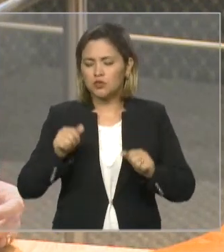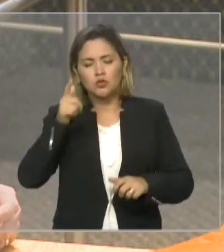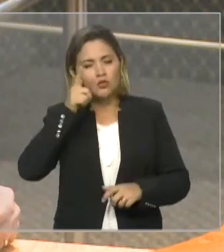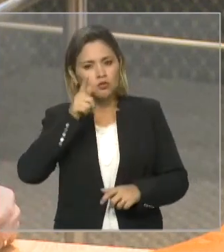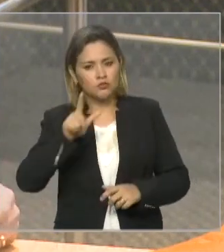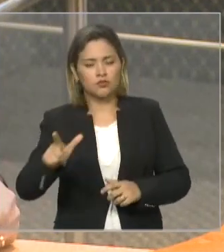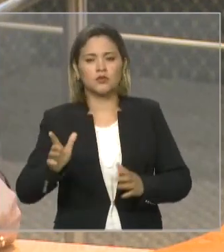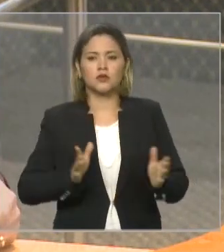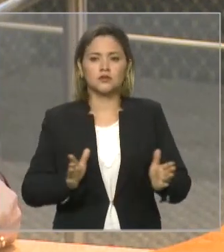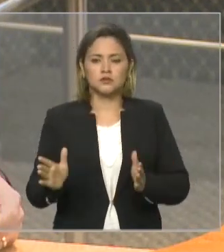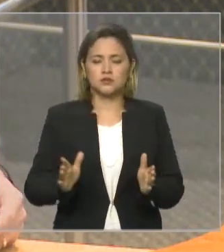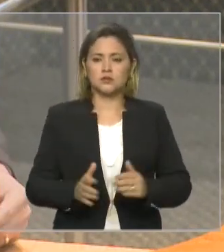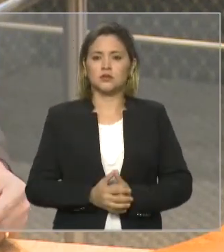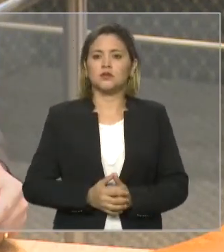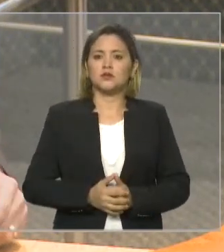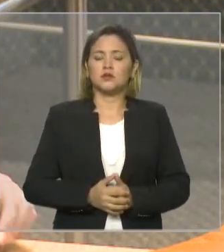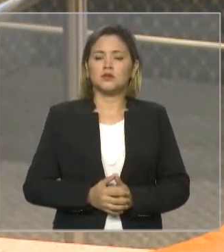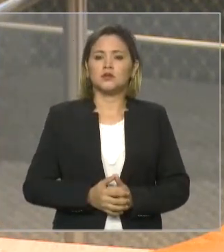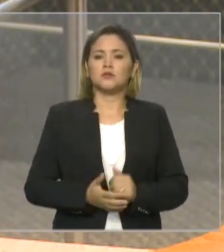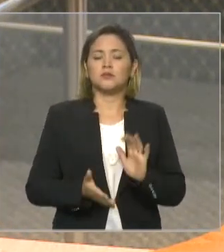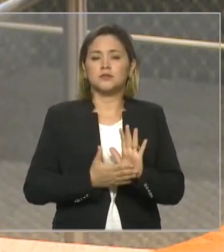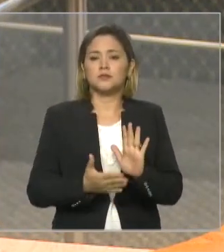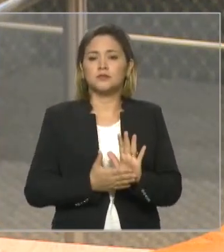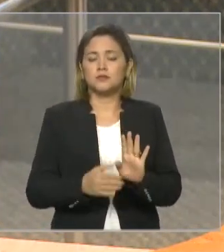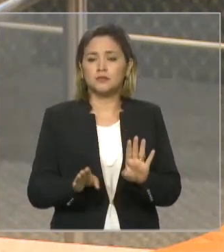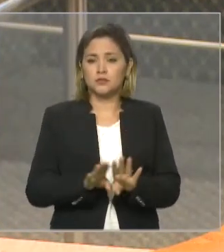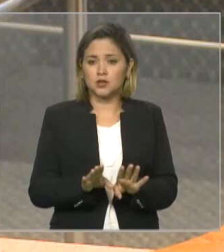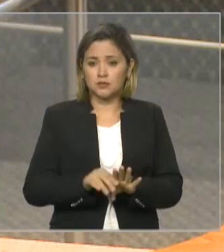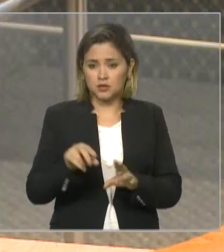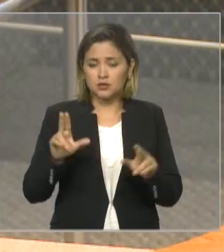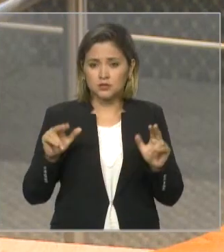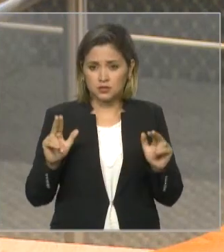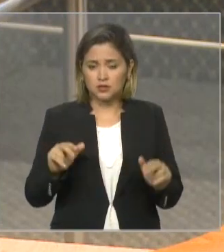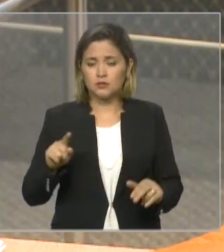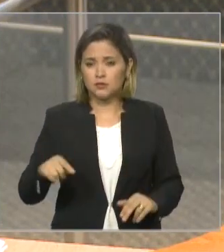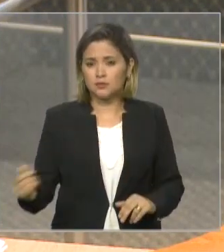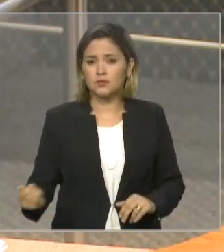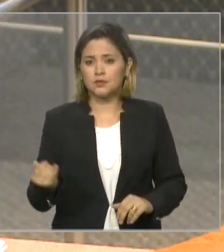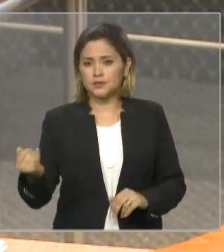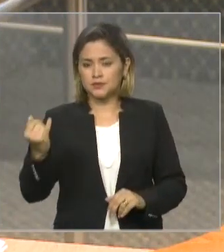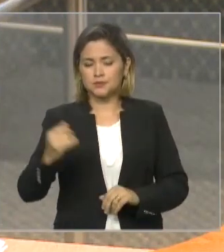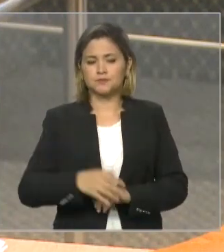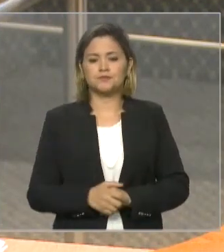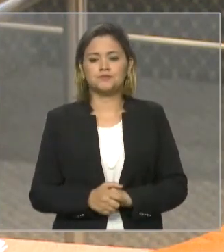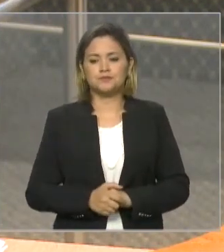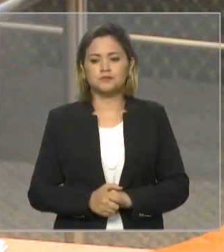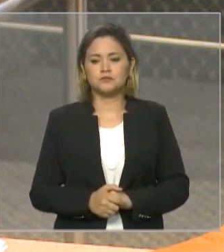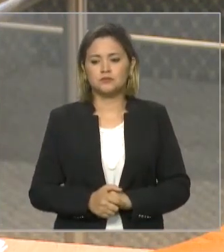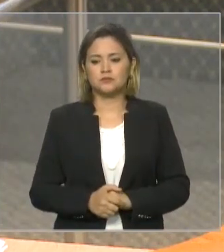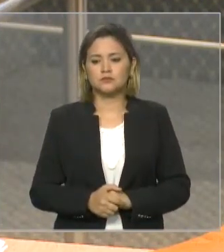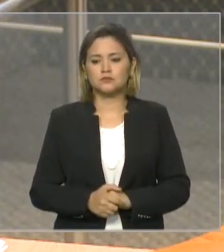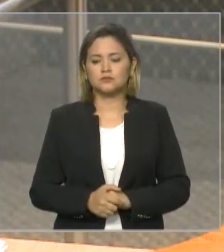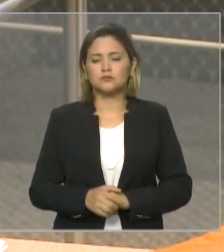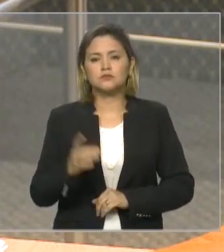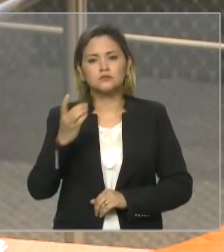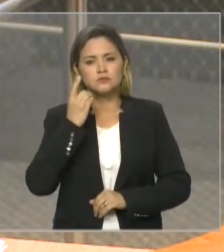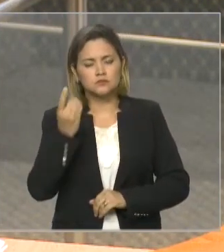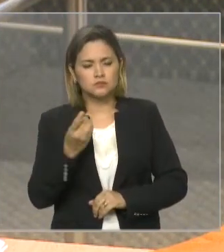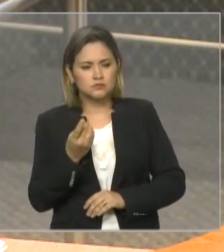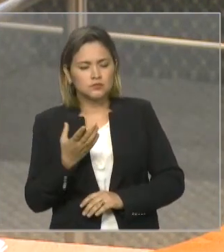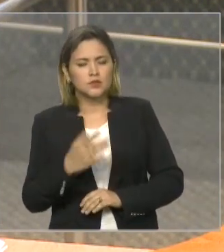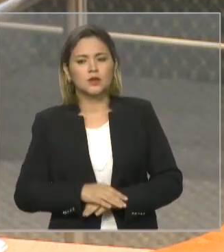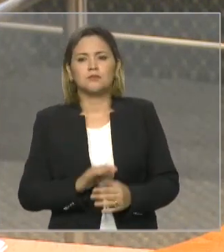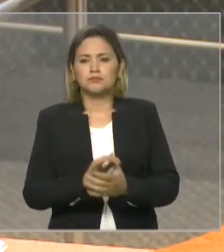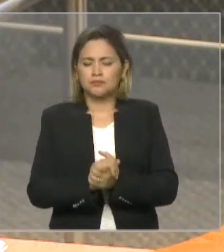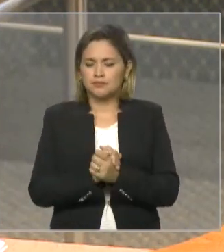fica aqui minha indicação também, tratando desse tema, que é muito importante. Deputado Wendel, eu quero parabenizar a